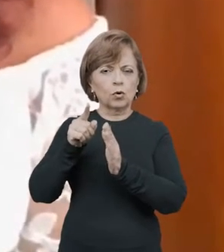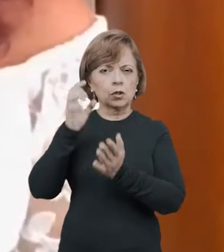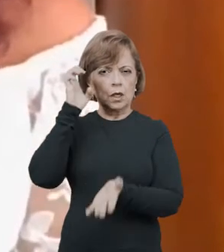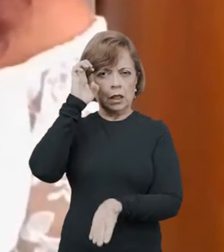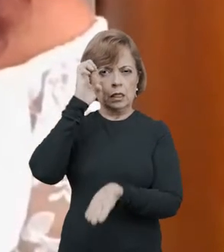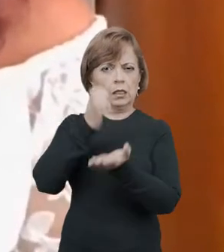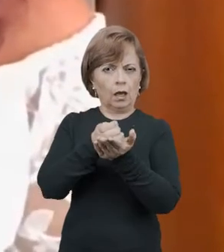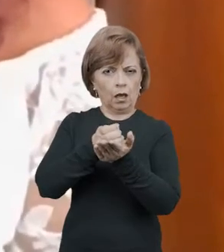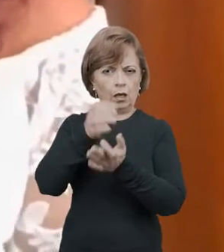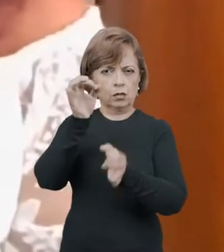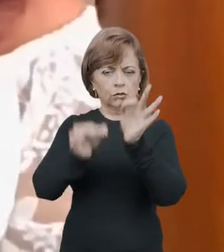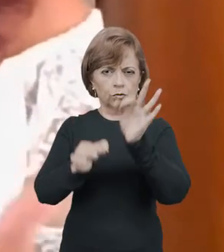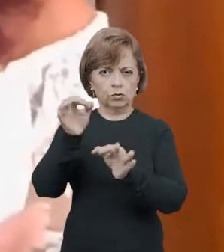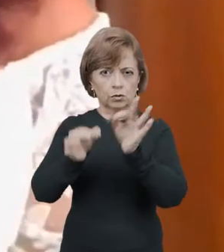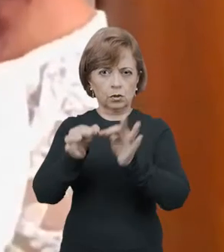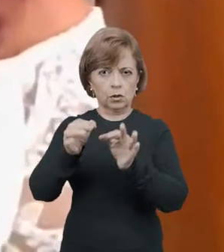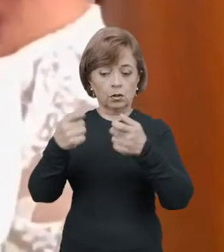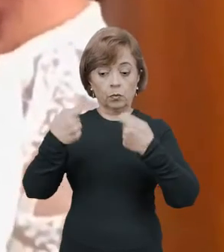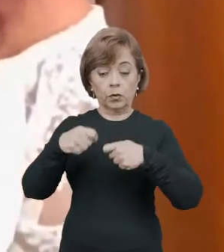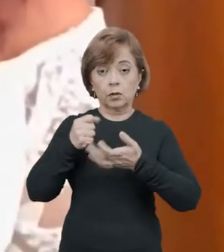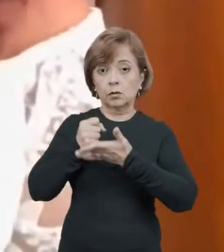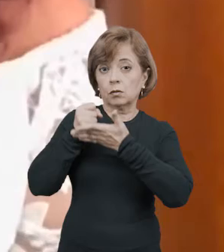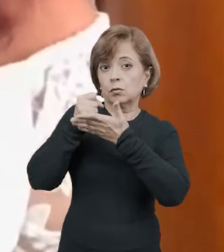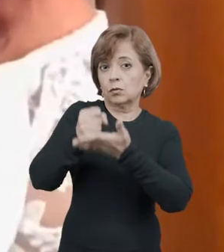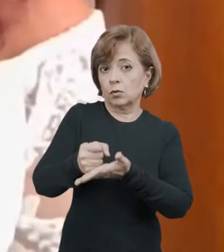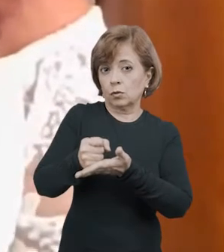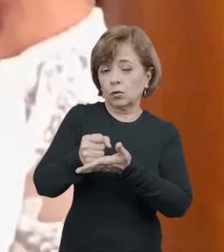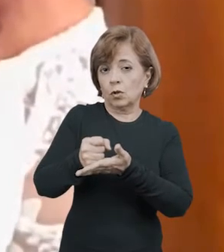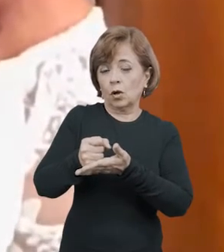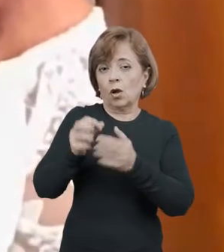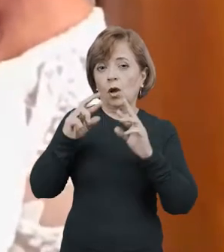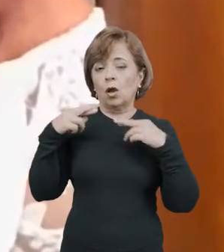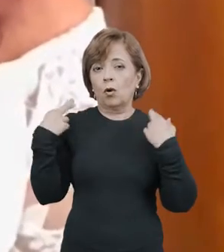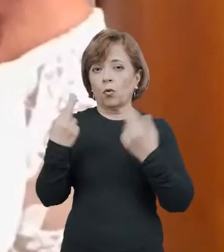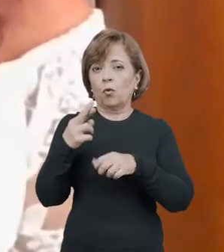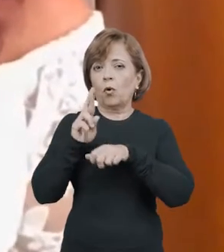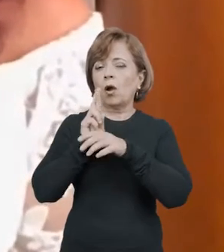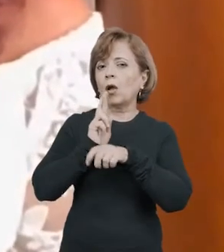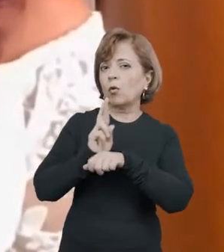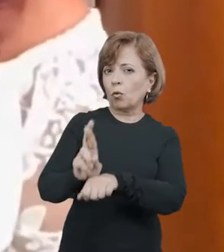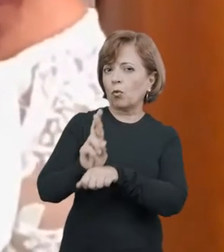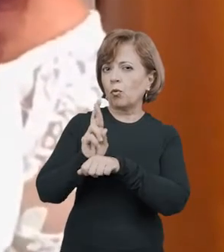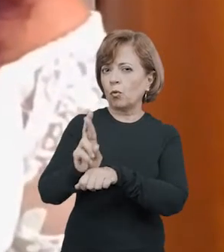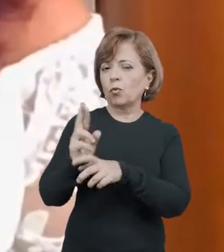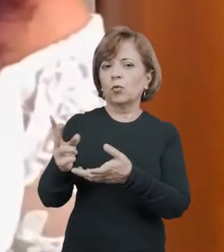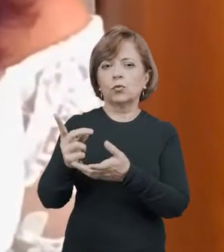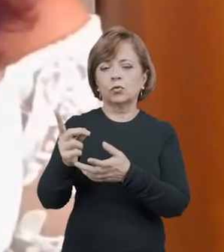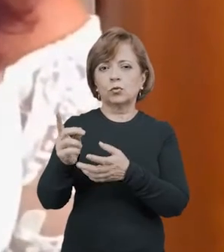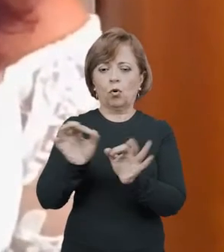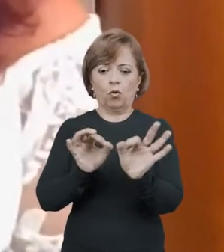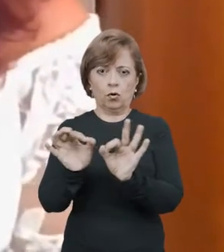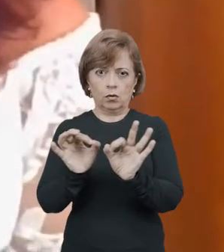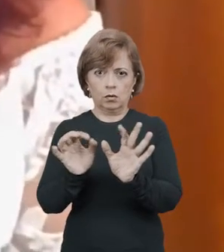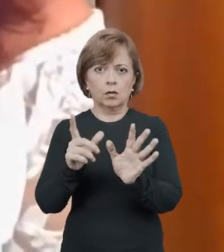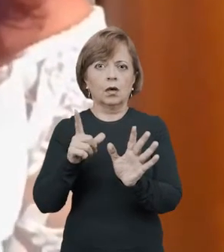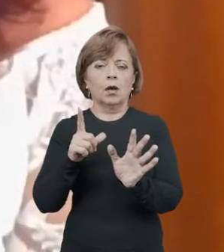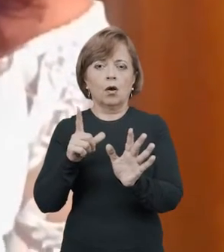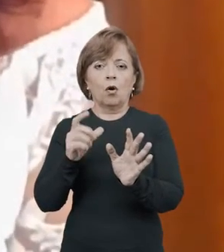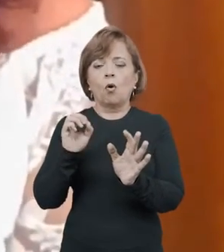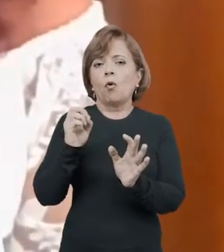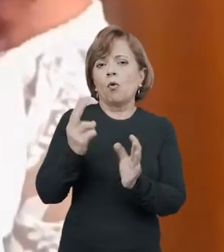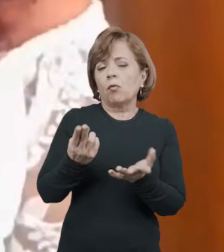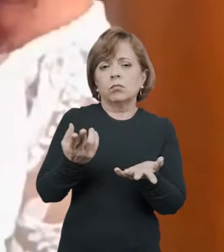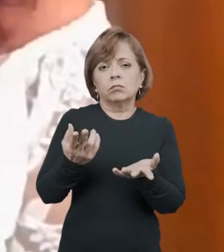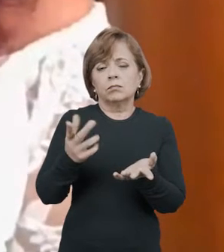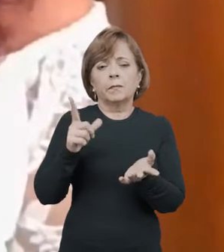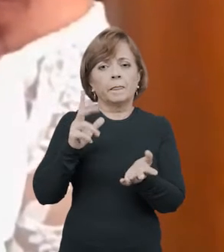não penal, que devem ser sustentadas tanto em recursos ordinários, especiais e extraordinários, nos quais o Ministério Público atua.